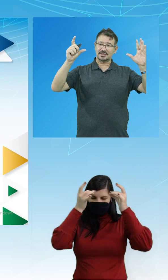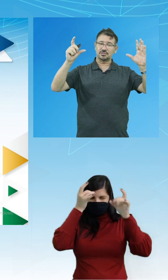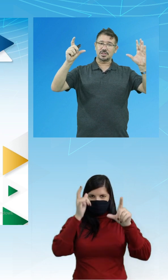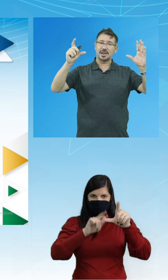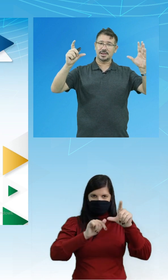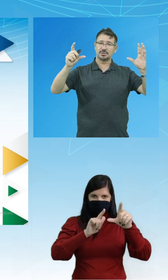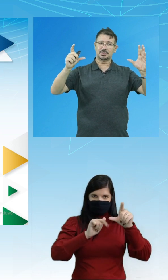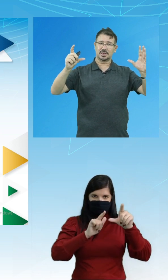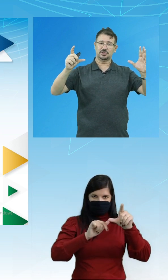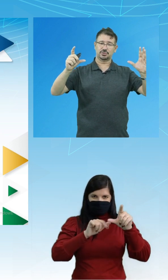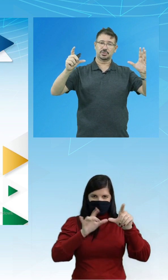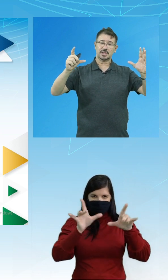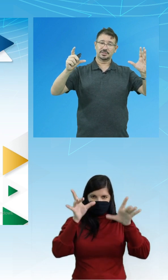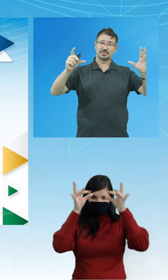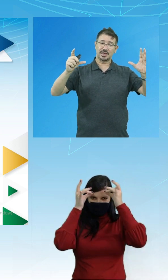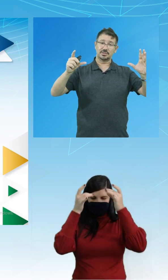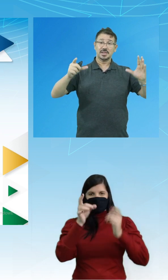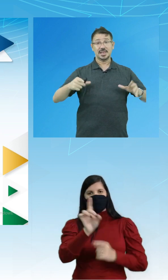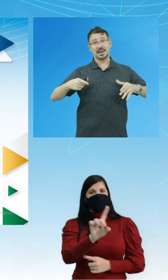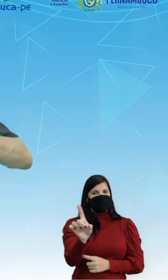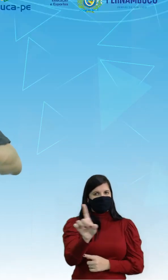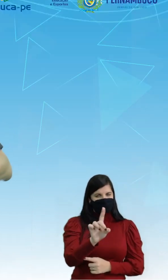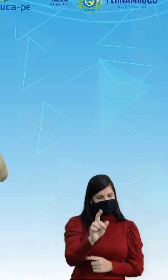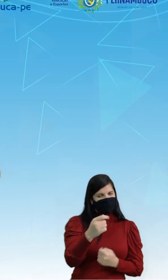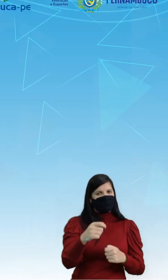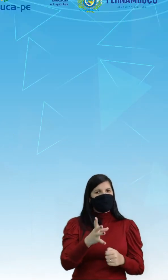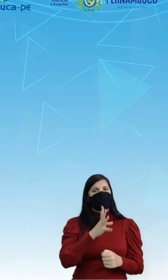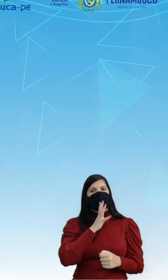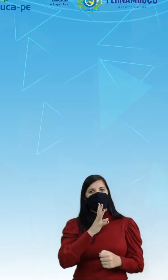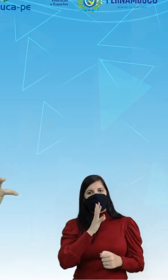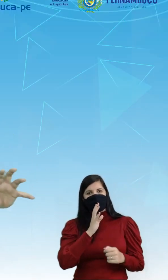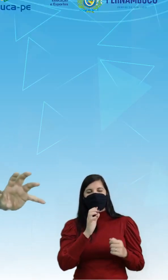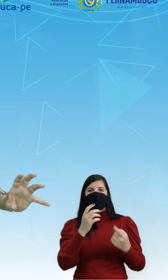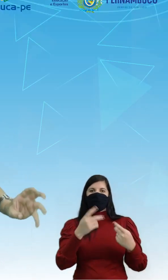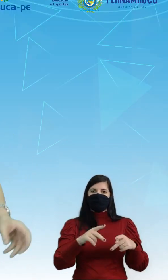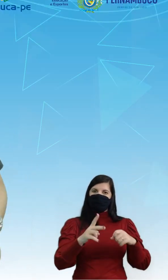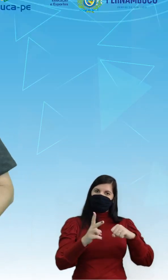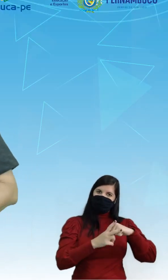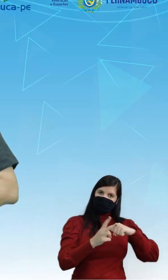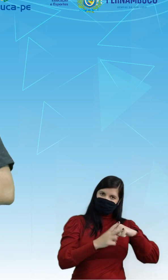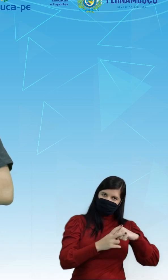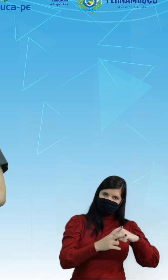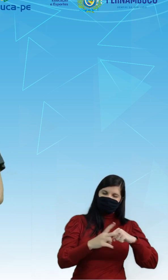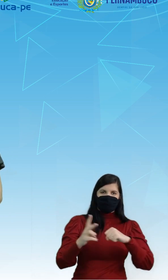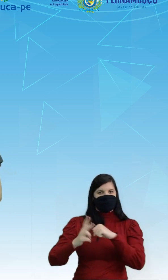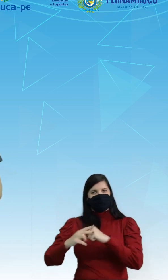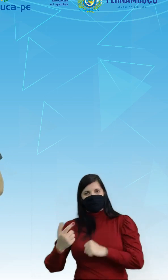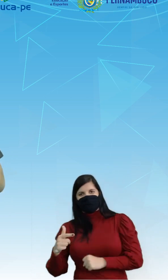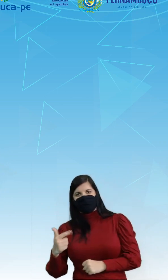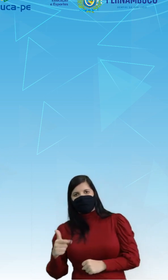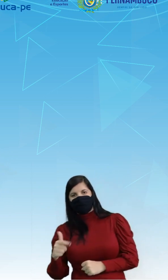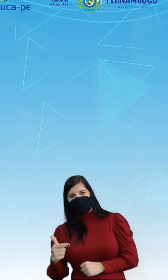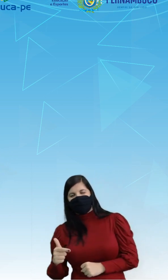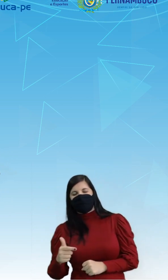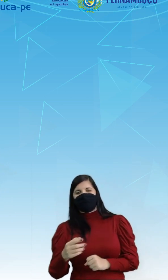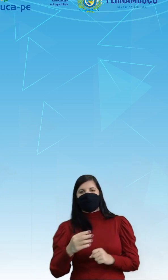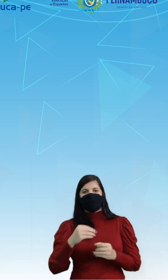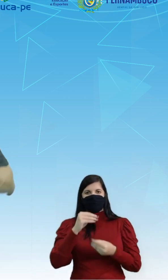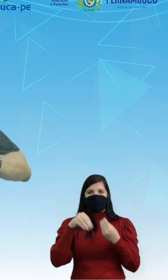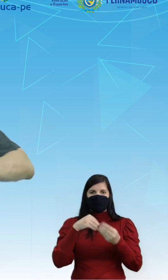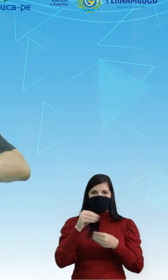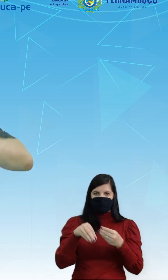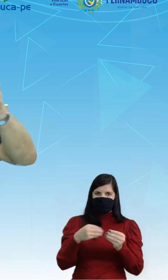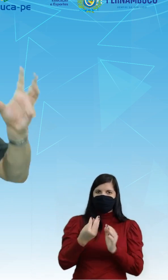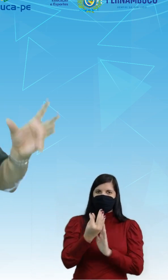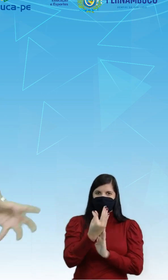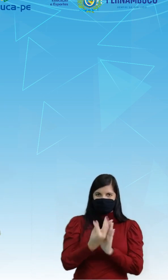letras que estão ali no texto, certo? E lembrar que o texto pode ser verbal, não verbal, o texto misto,